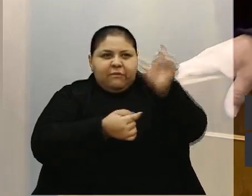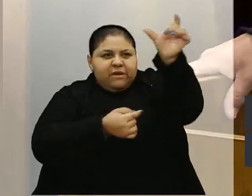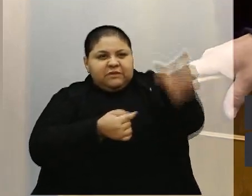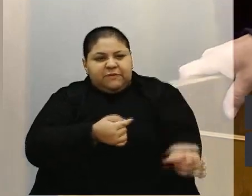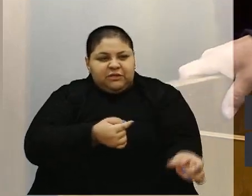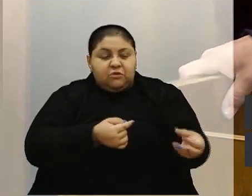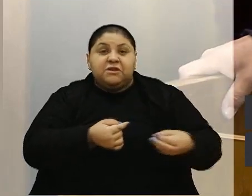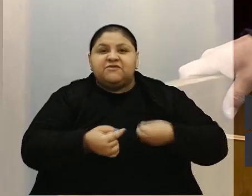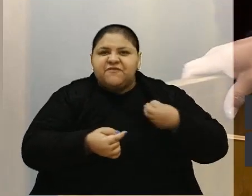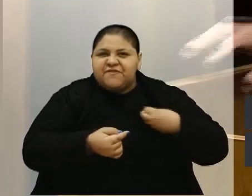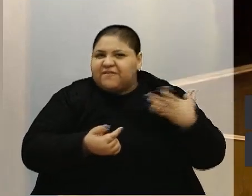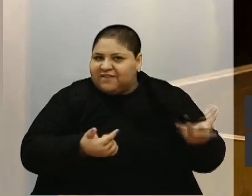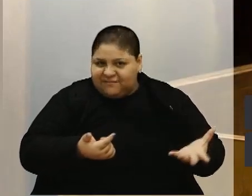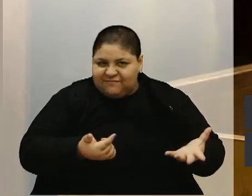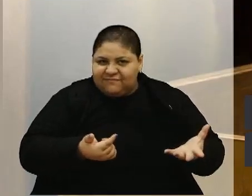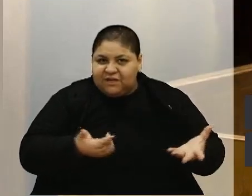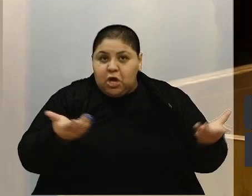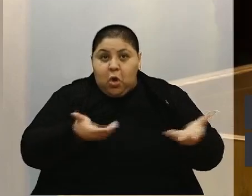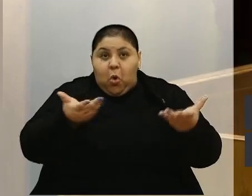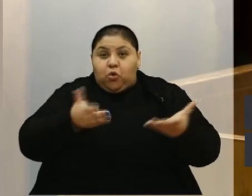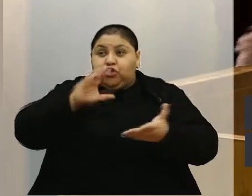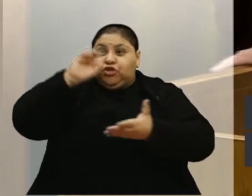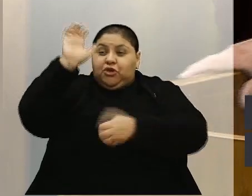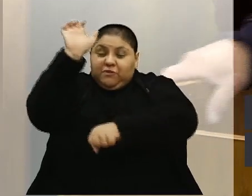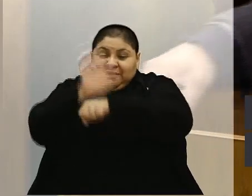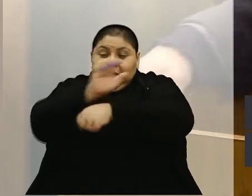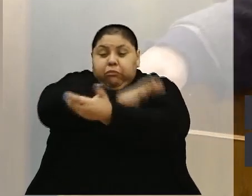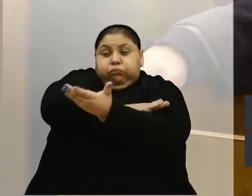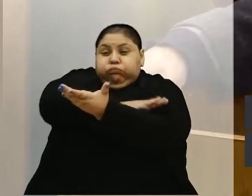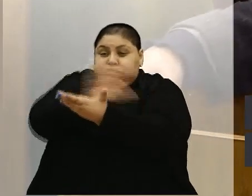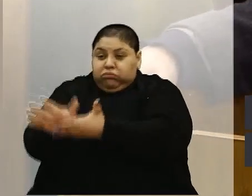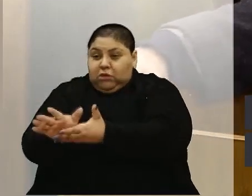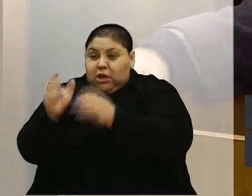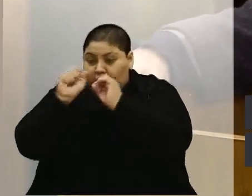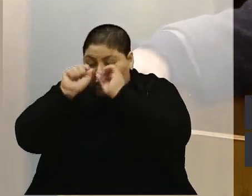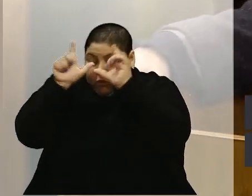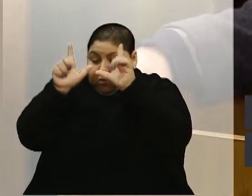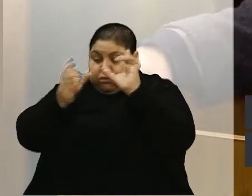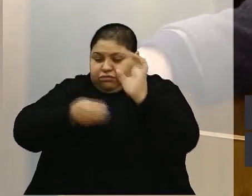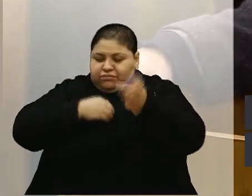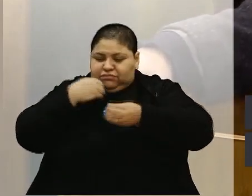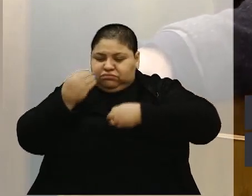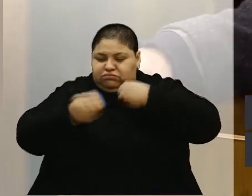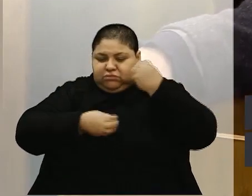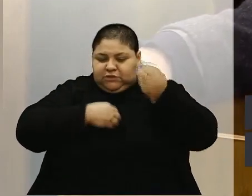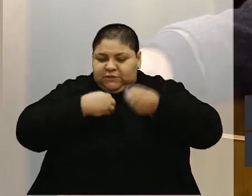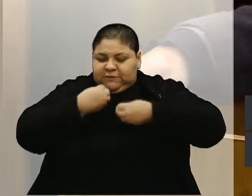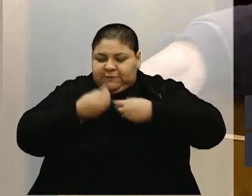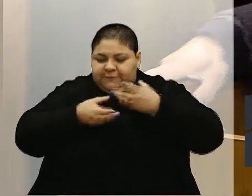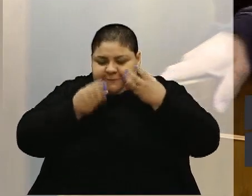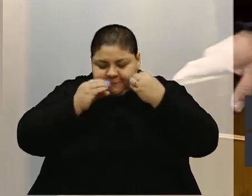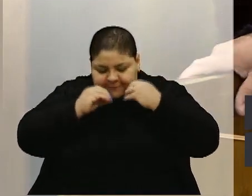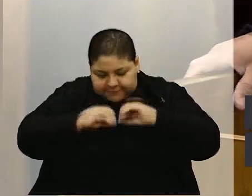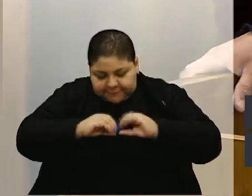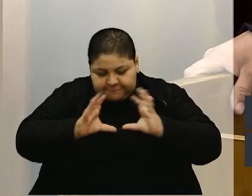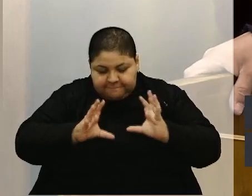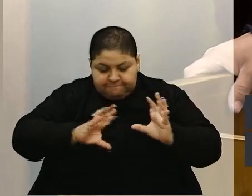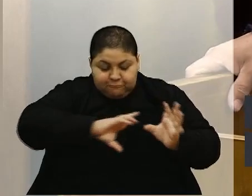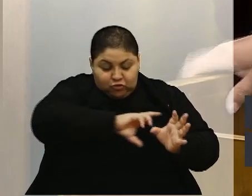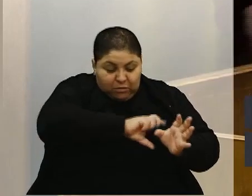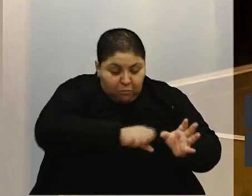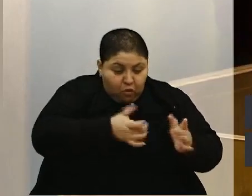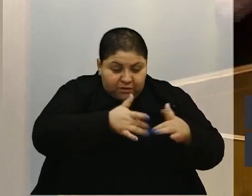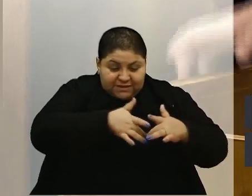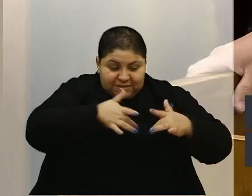essa tragédia, acorda no gaúcho um sentimento muito adormecido, que é do amor, da